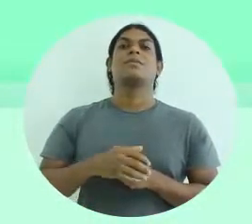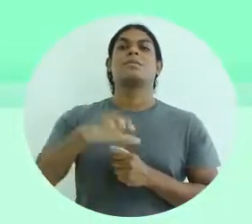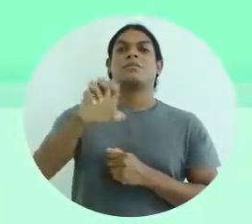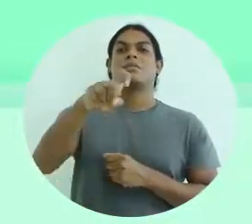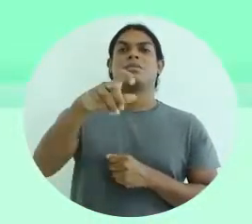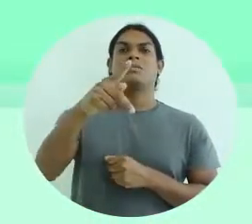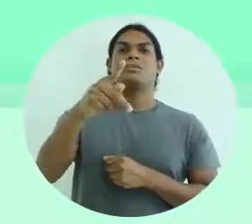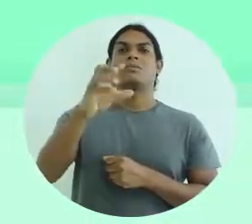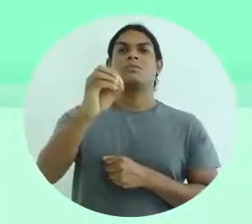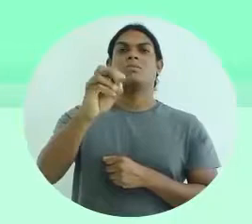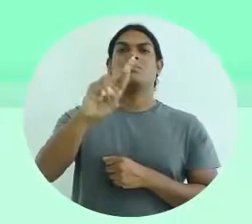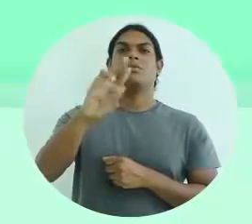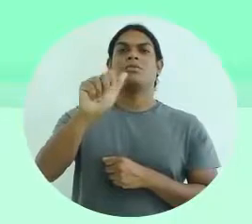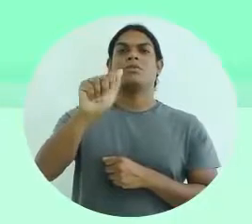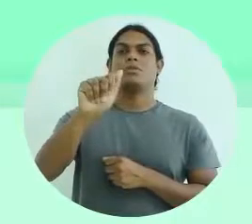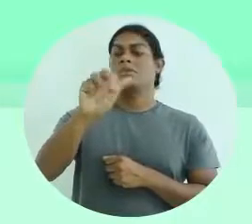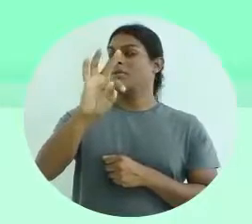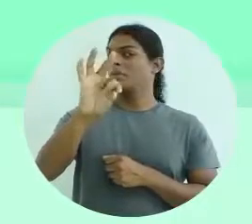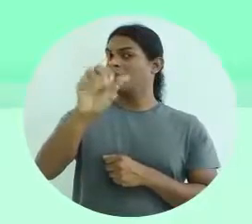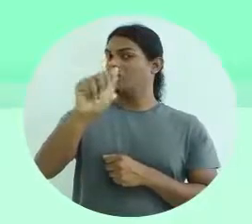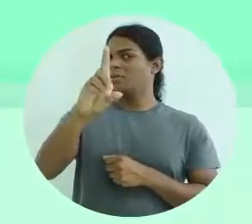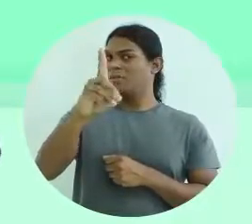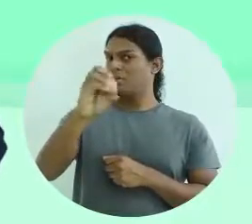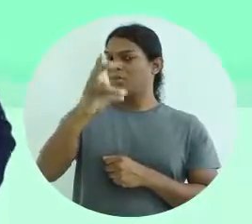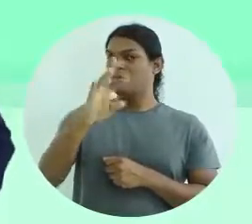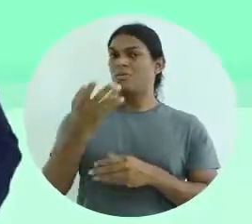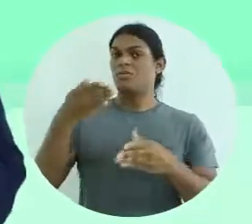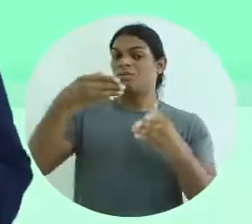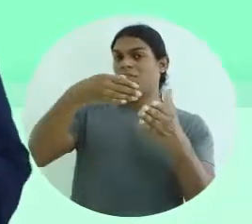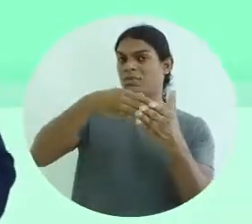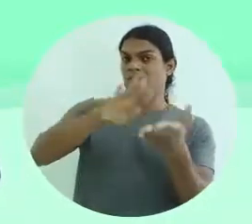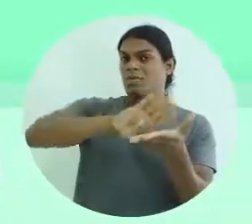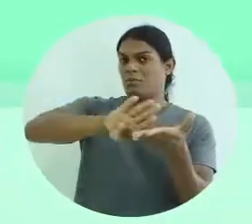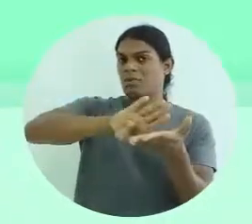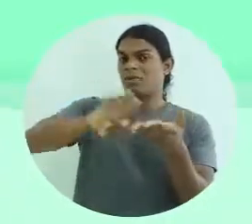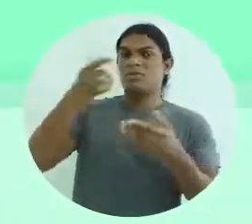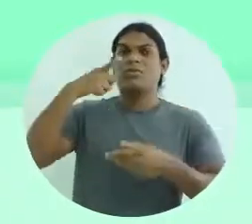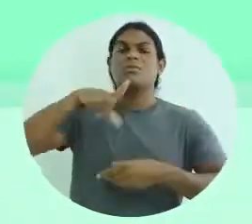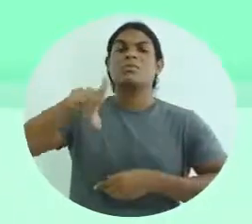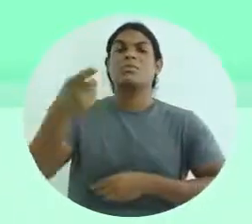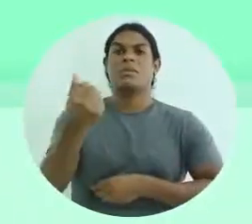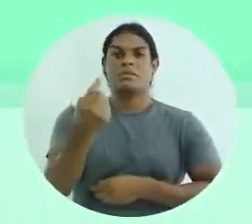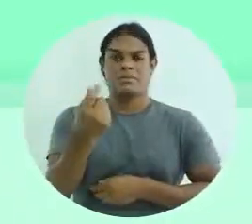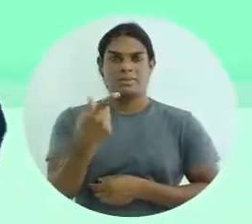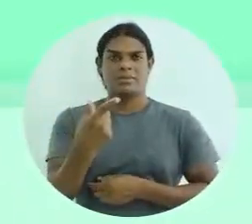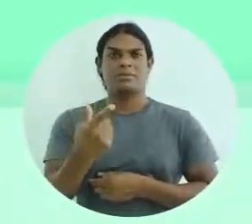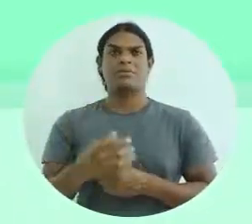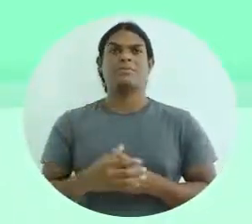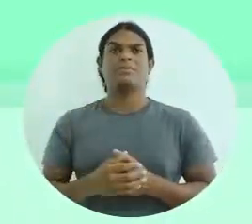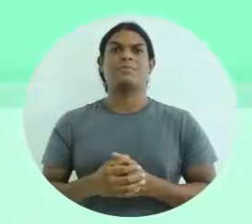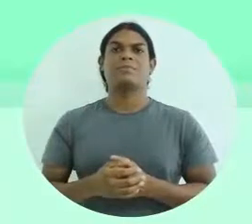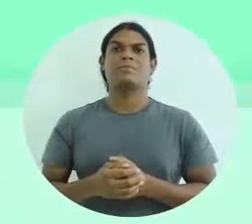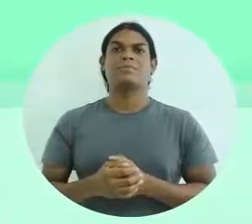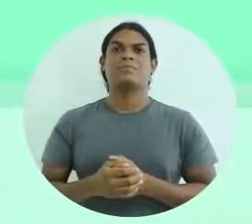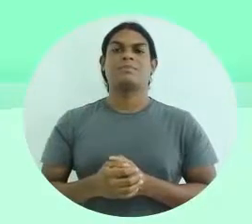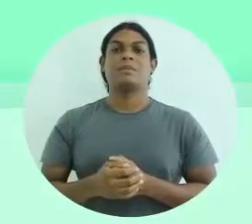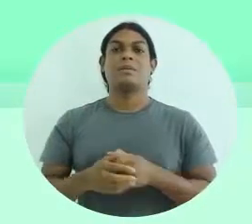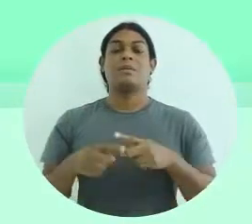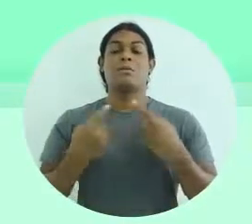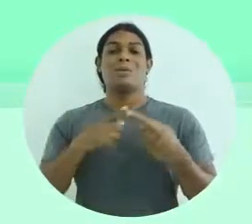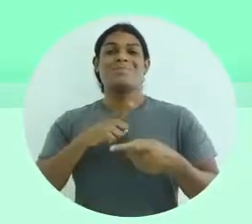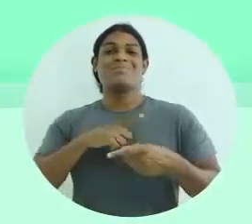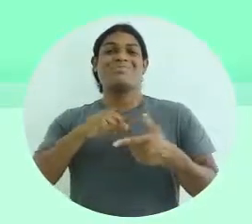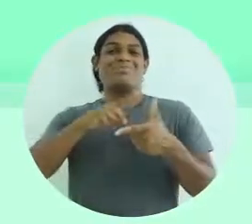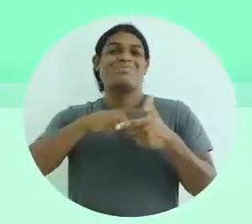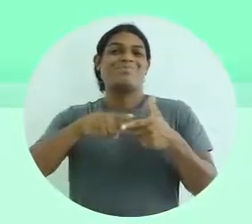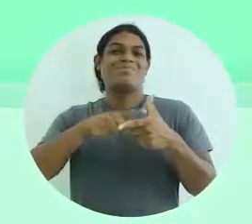repente, ele vai num banco comercial ou num banco no exterior e consegue esse financiamento. E aí, ele, de certa forma, ele tem uma dificuldade para pagar.